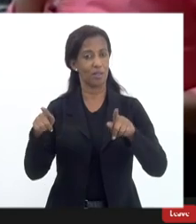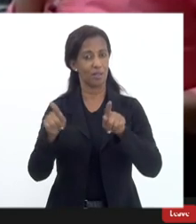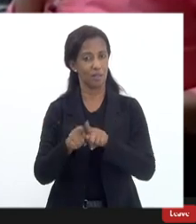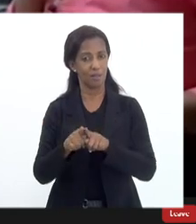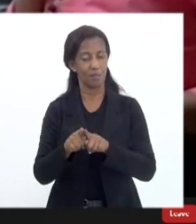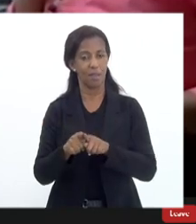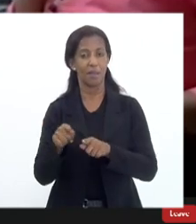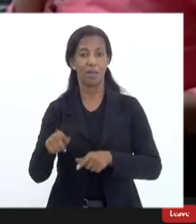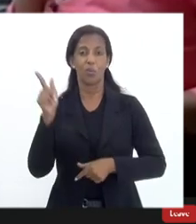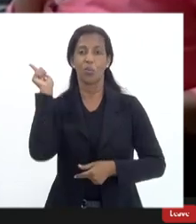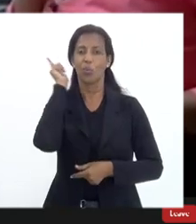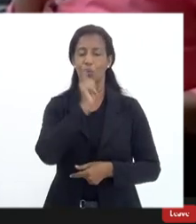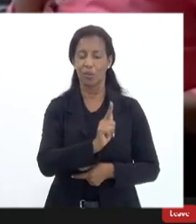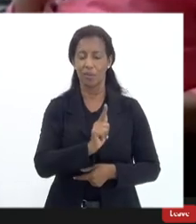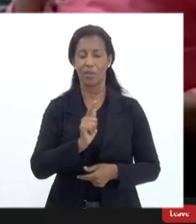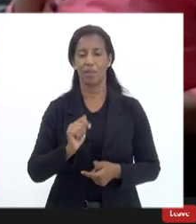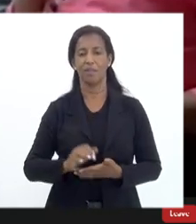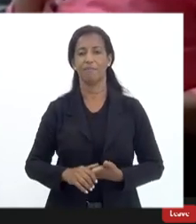ele possa